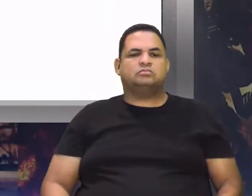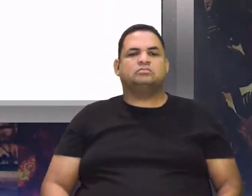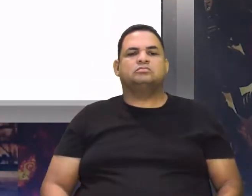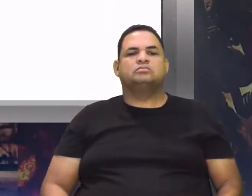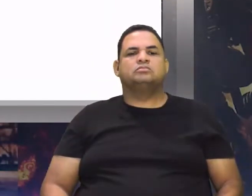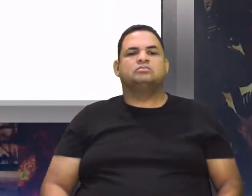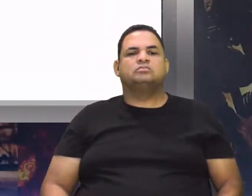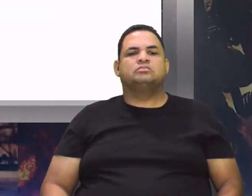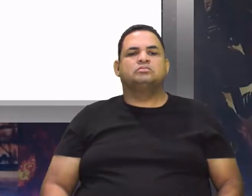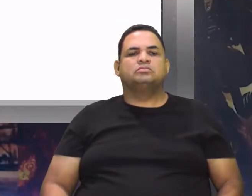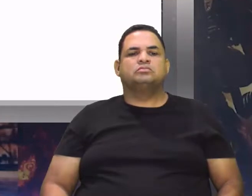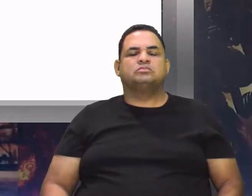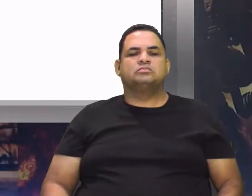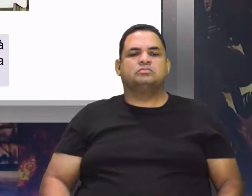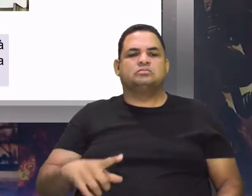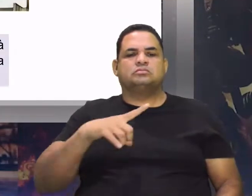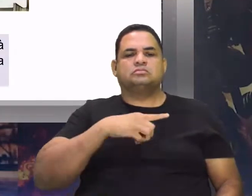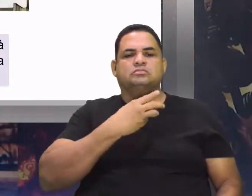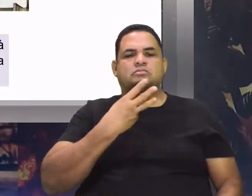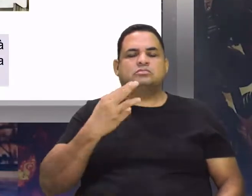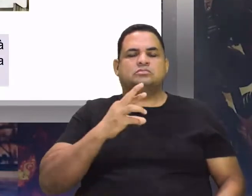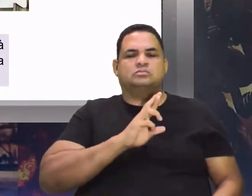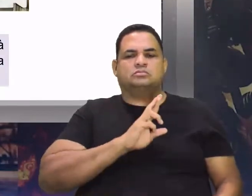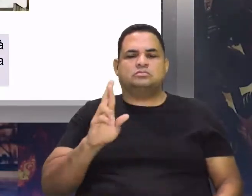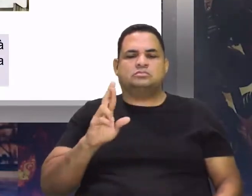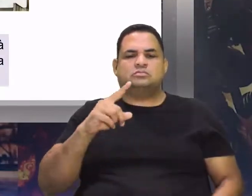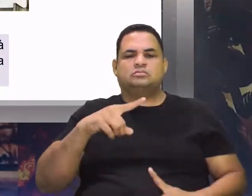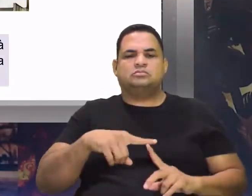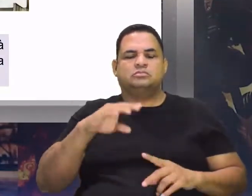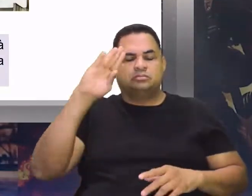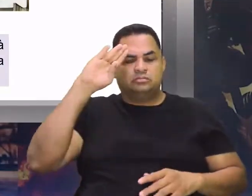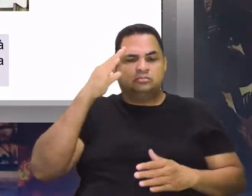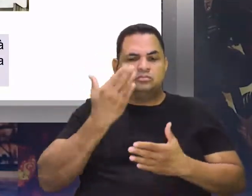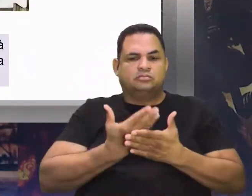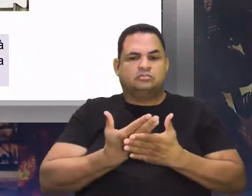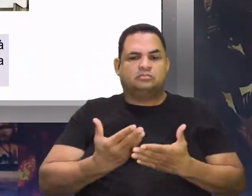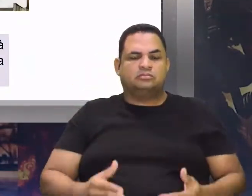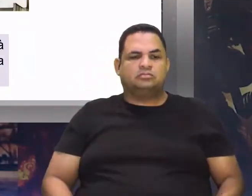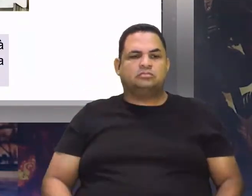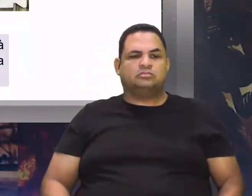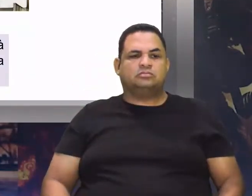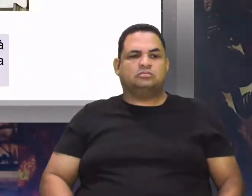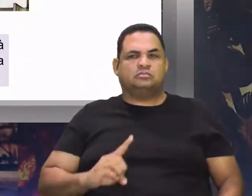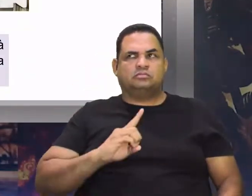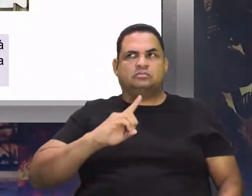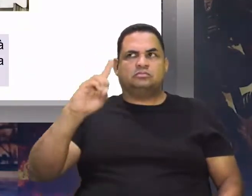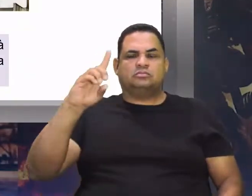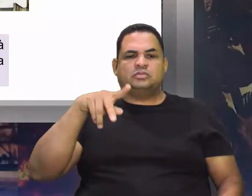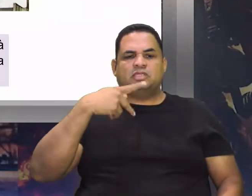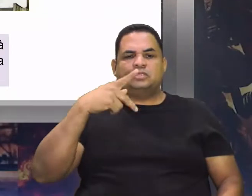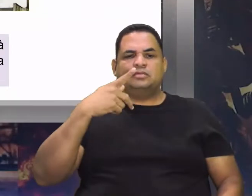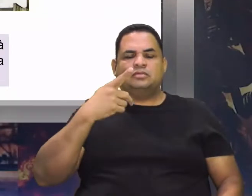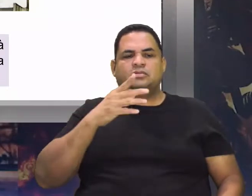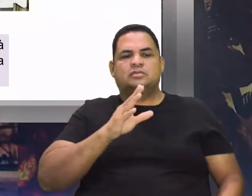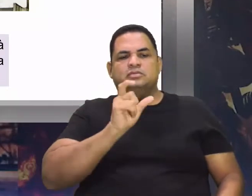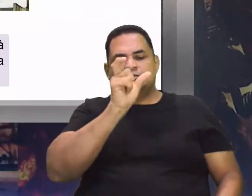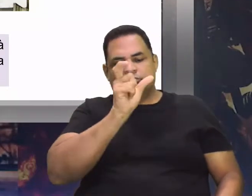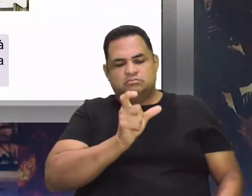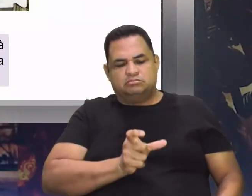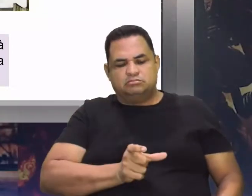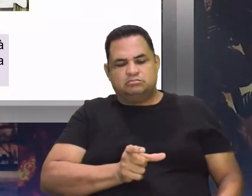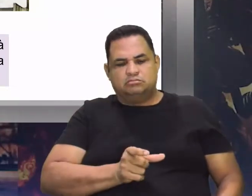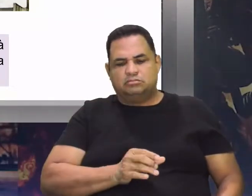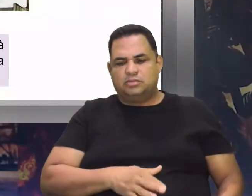aí conta isso aí. Essas 3 religiões acreditam que Deus disse, faça o homem